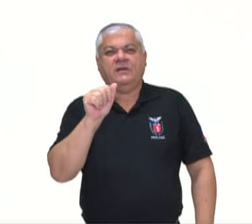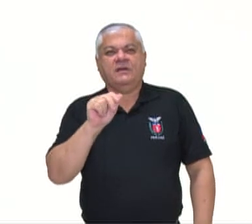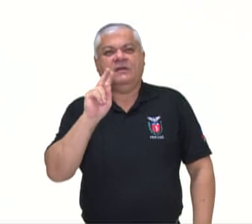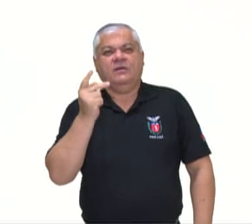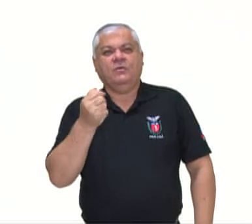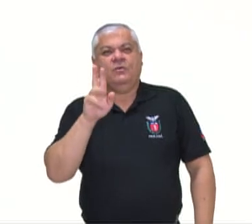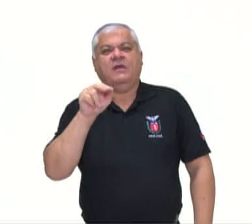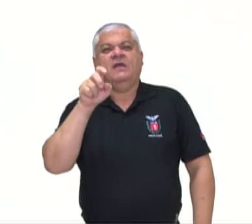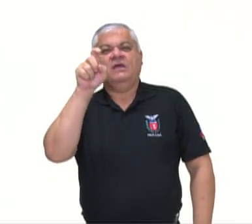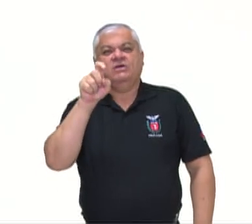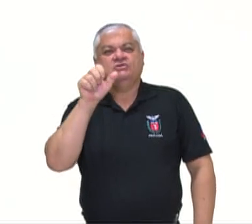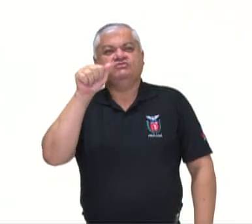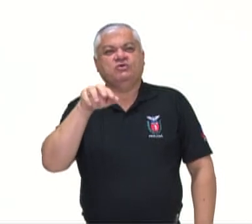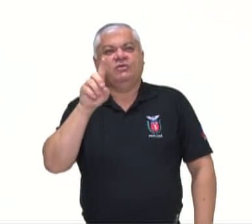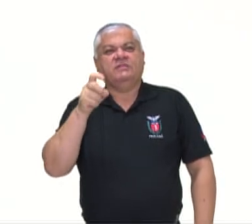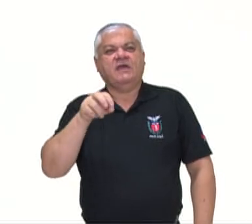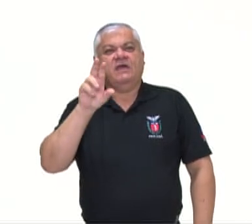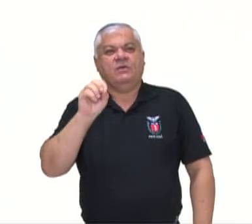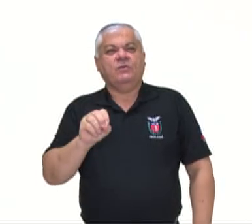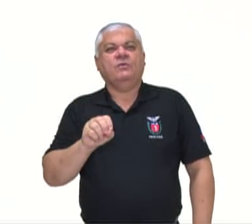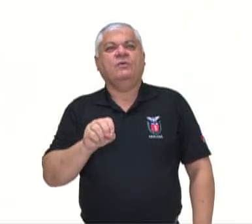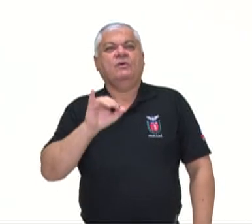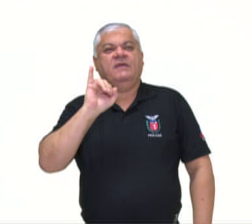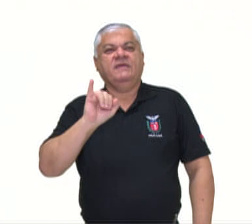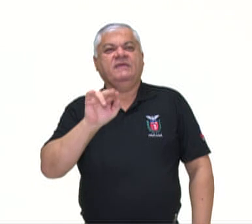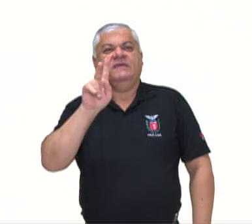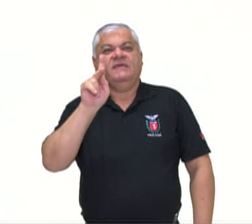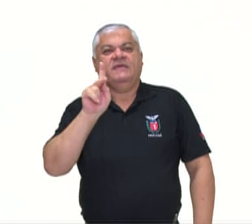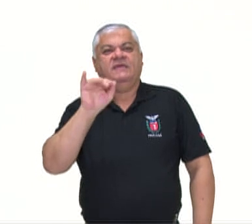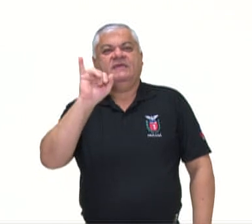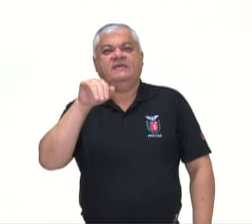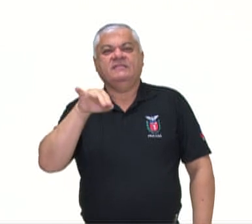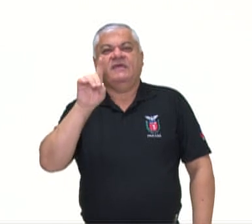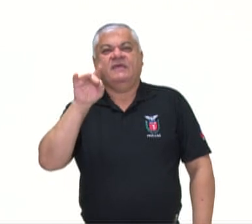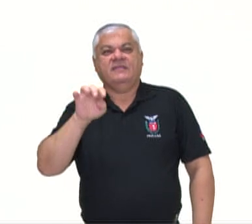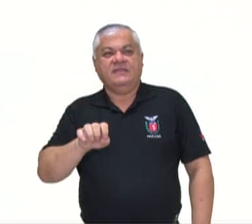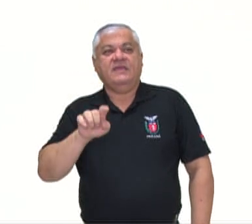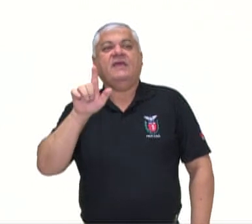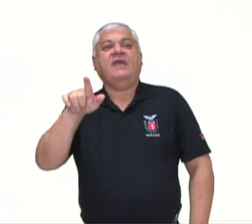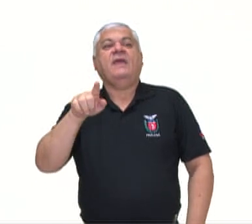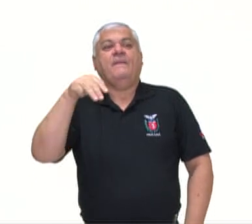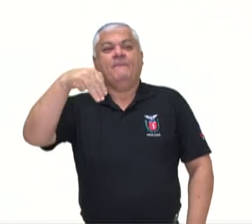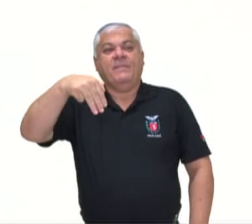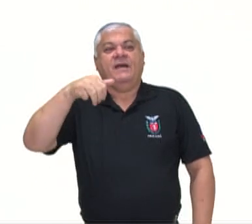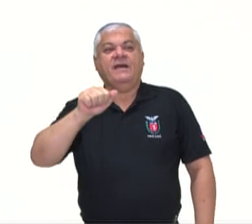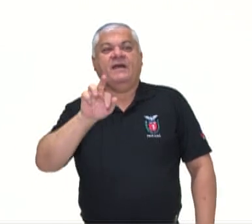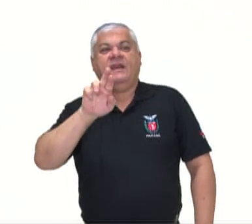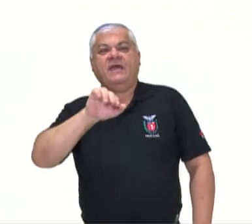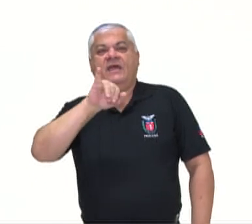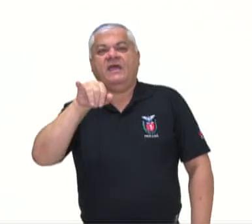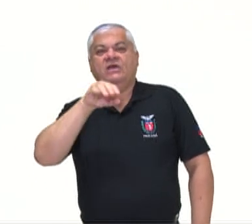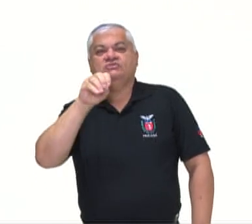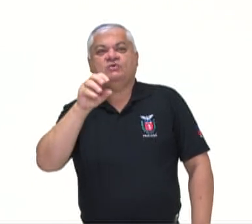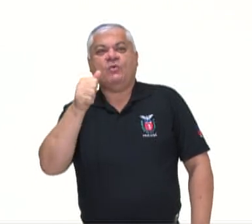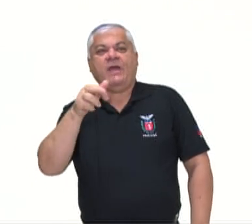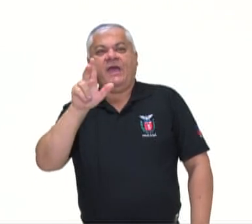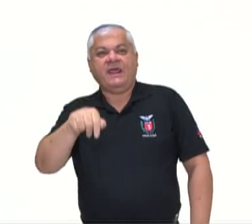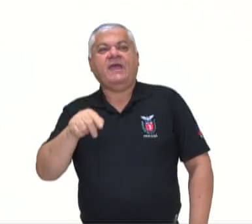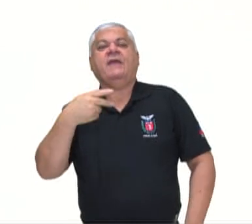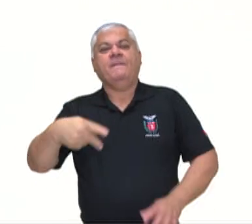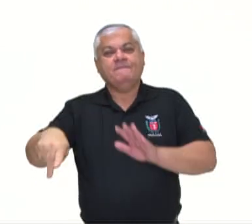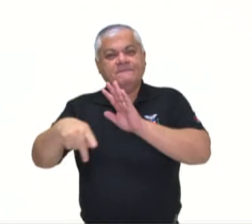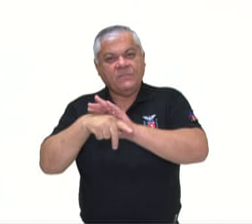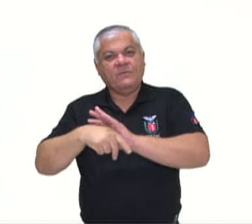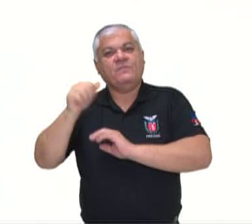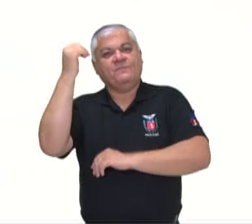o Ikidene e a luta Marajoara são exemplos de lutas indígenas